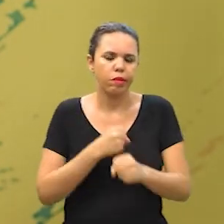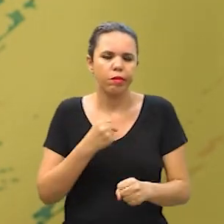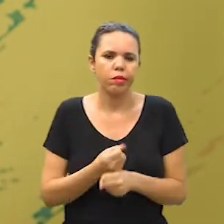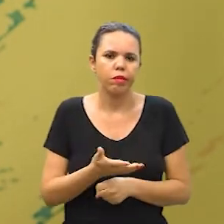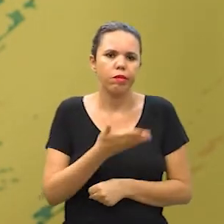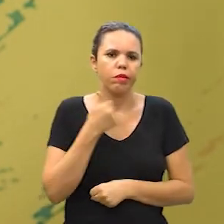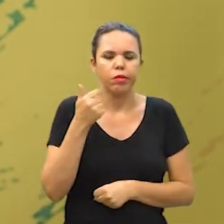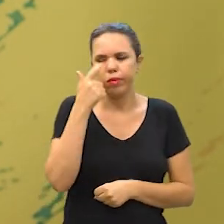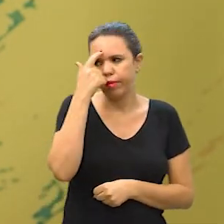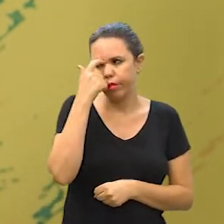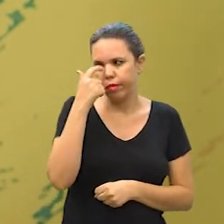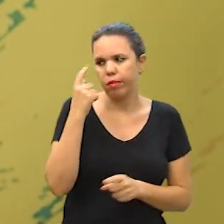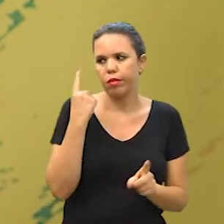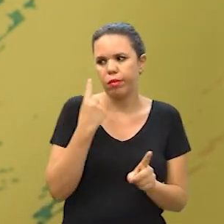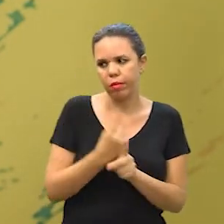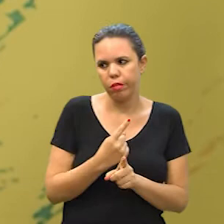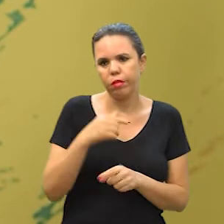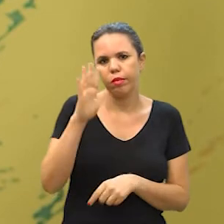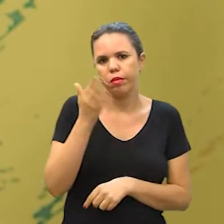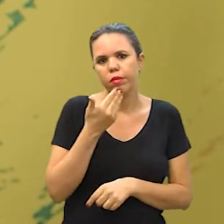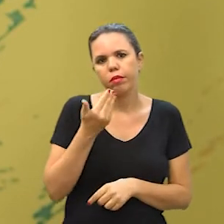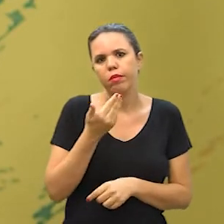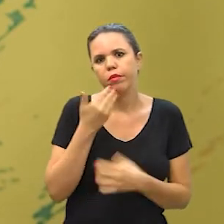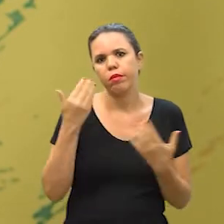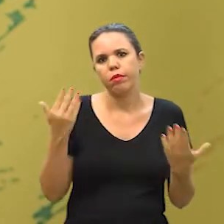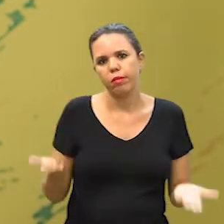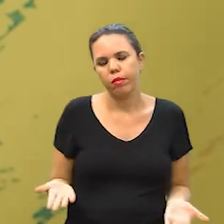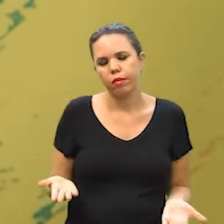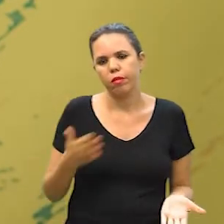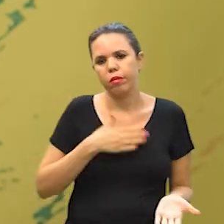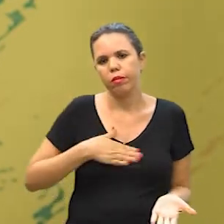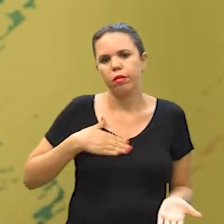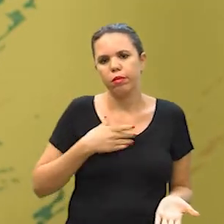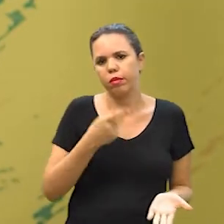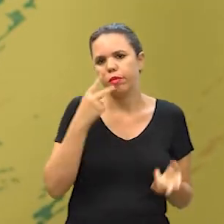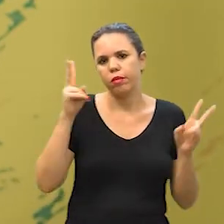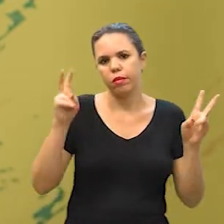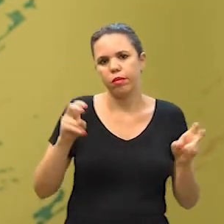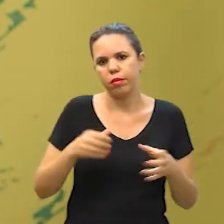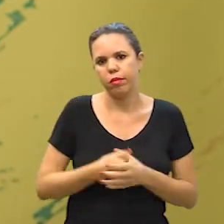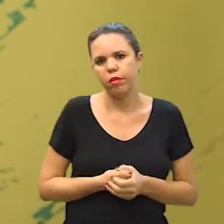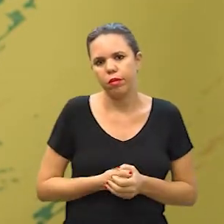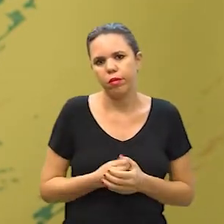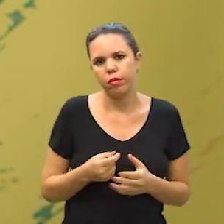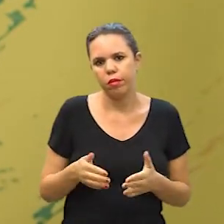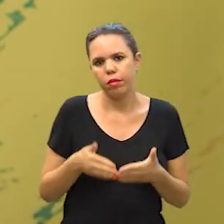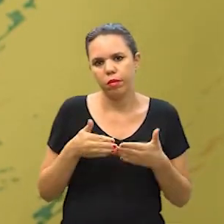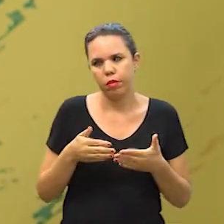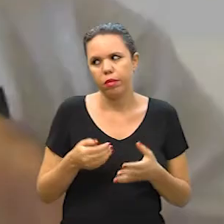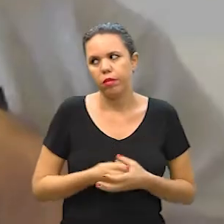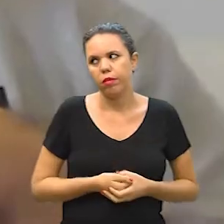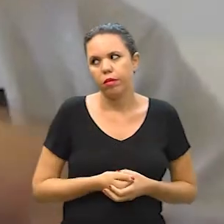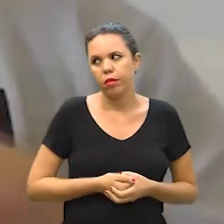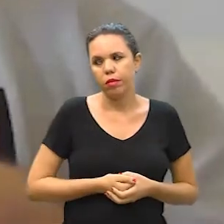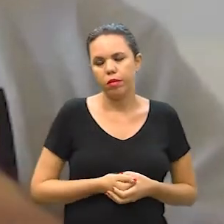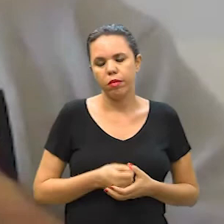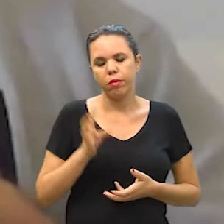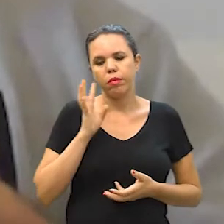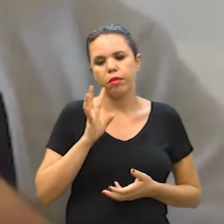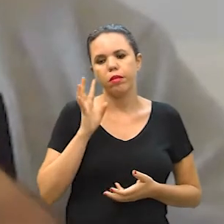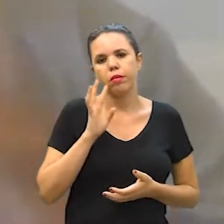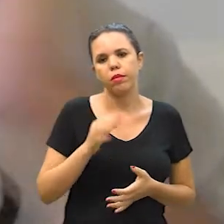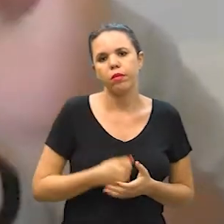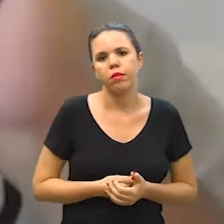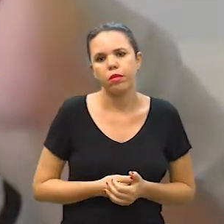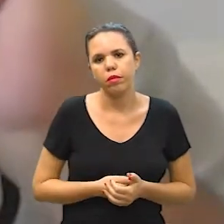é melhor, vai encontrar mais facilidade. Gostaria que você falasse um pouco mais sobre isso, por favor. Legal.